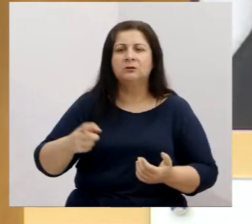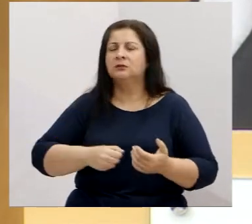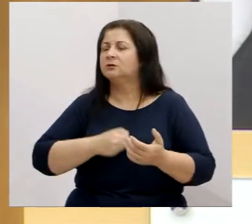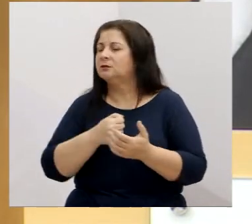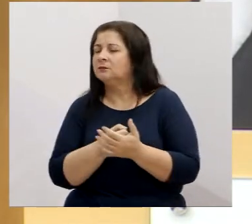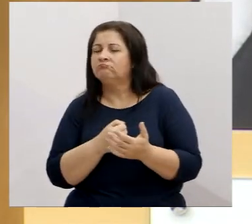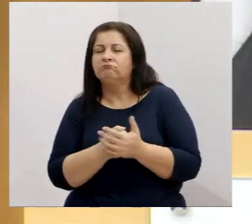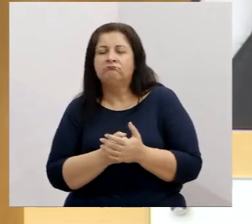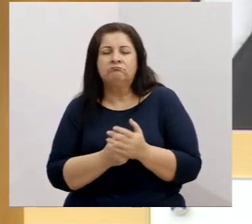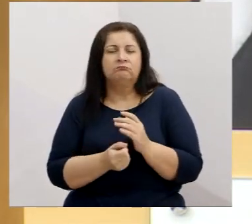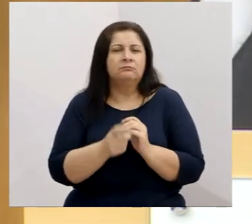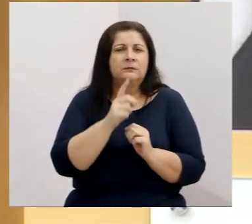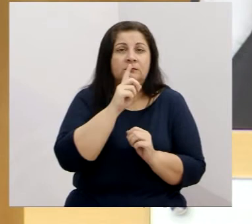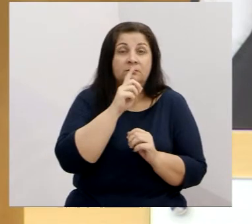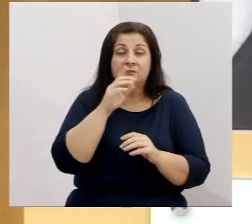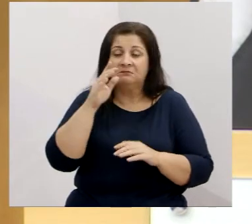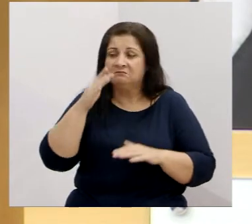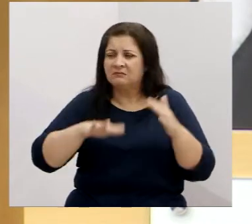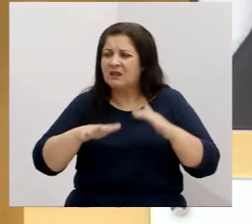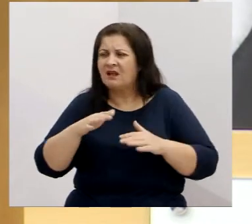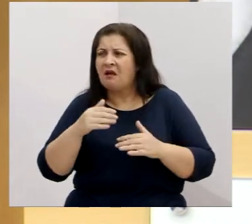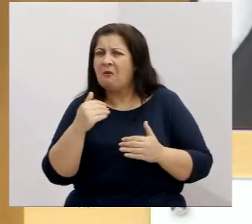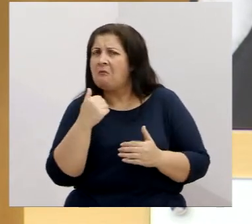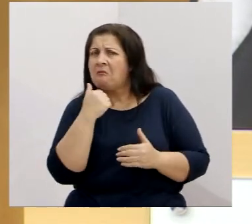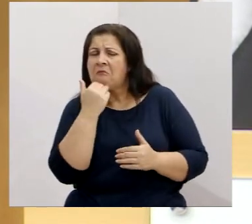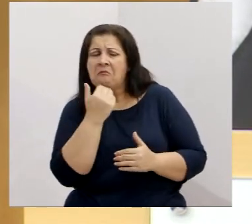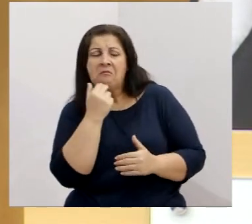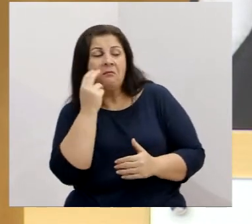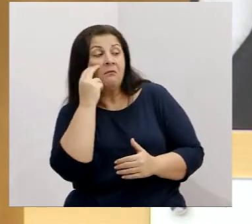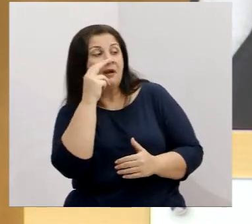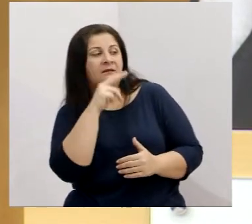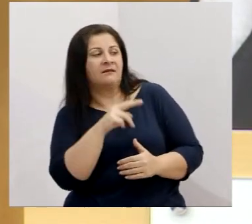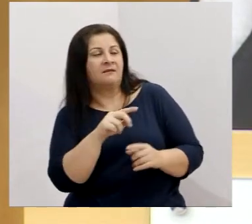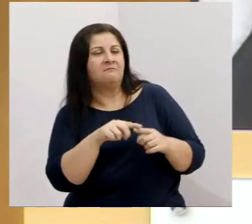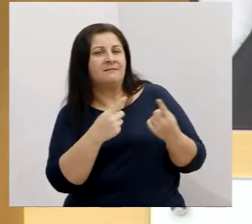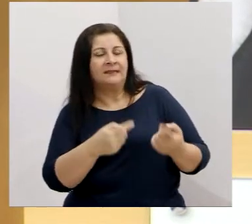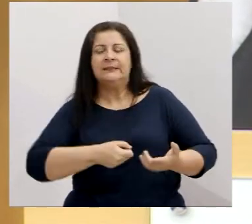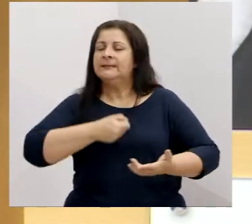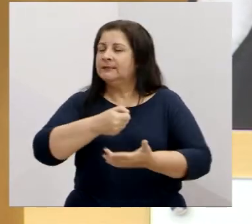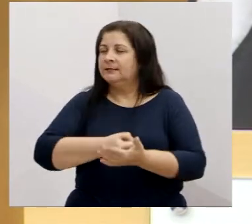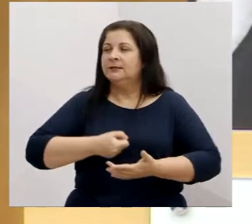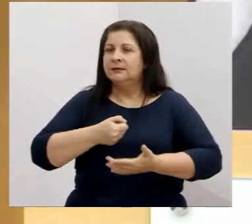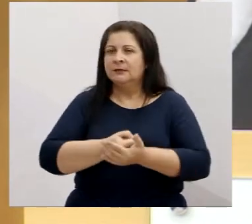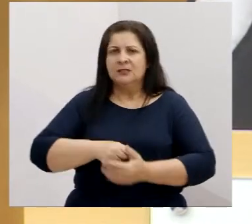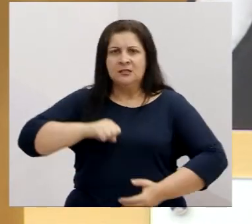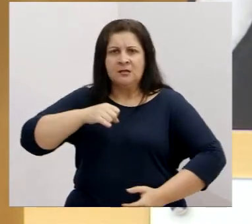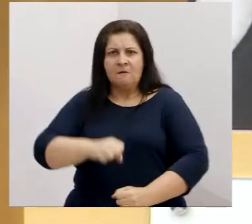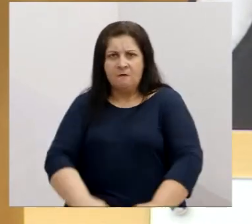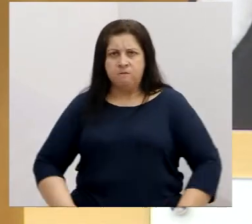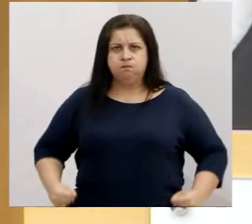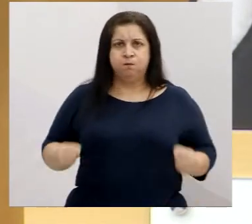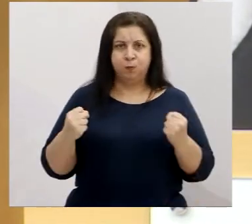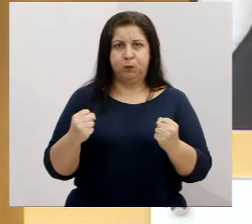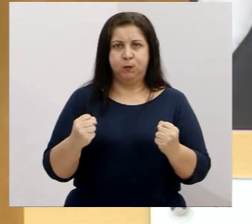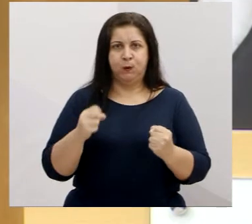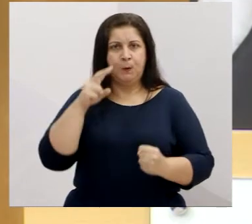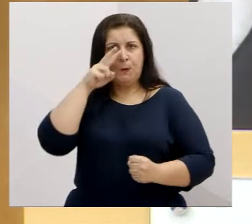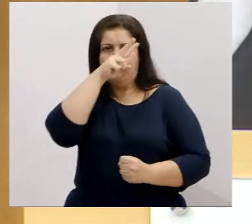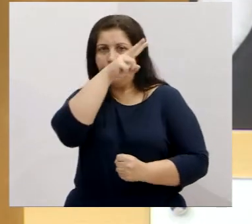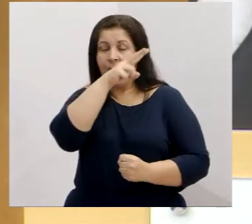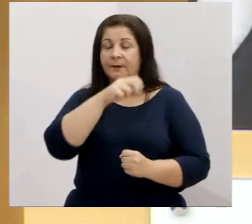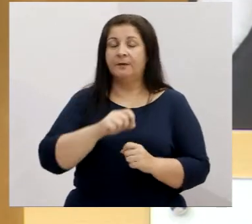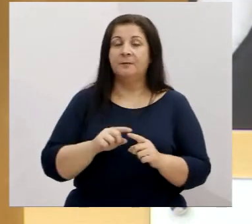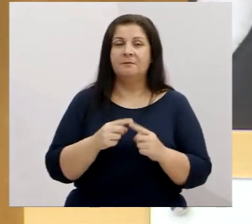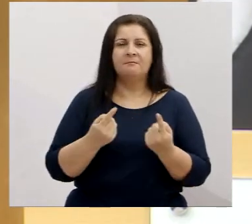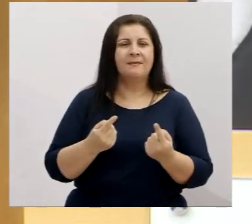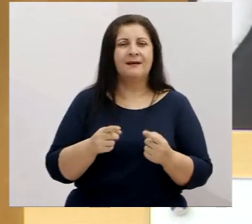silenciosas invisíveis simples e complexas que abala tudo quando piso chão que a